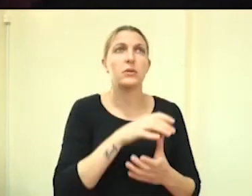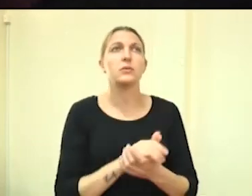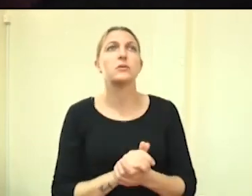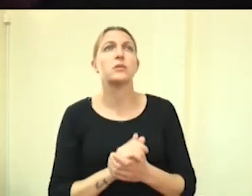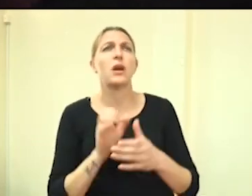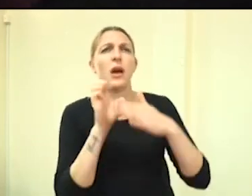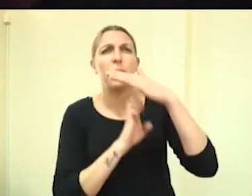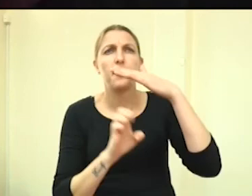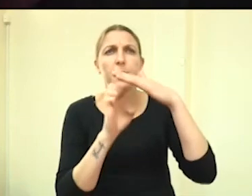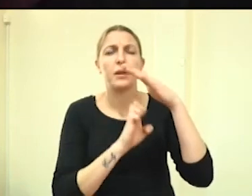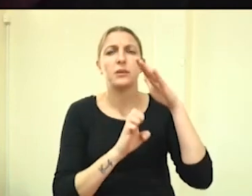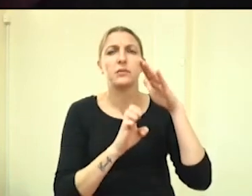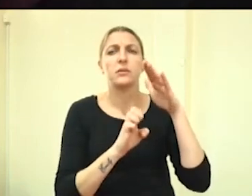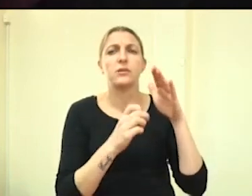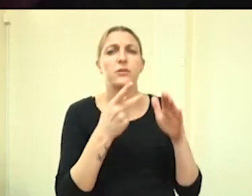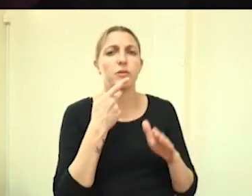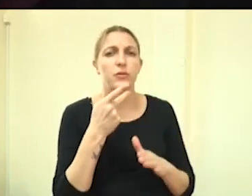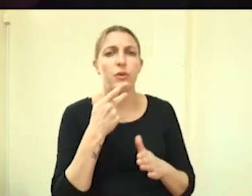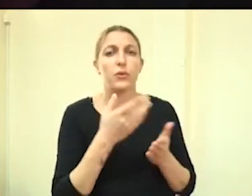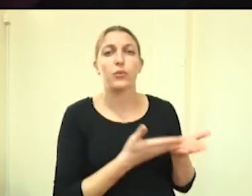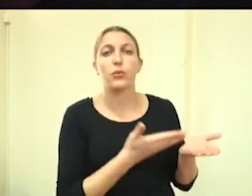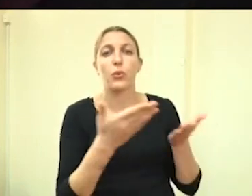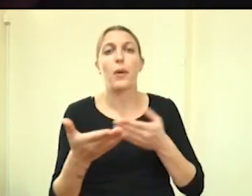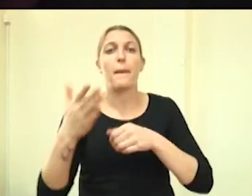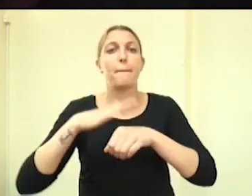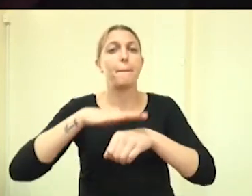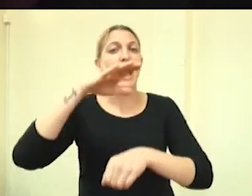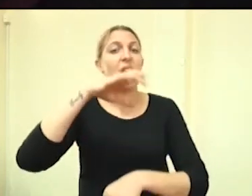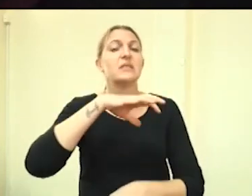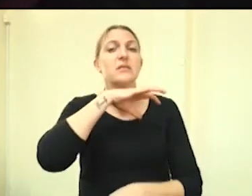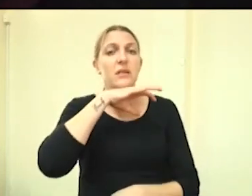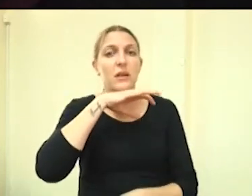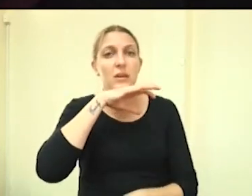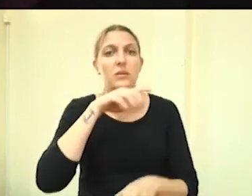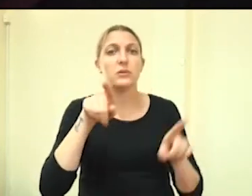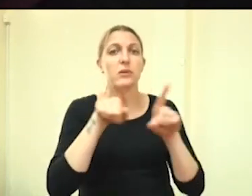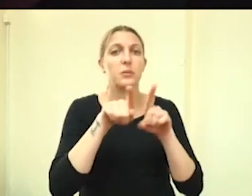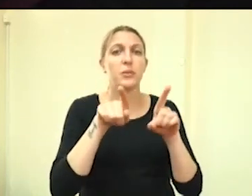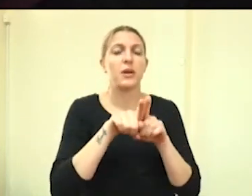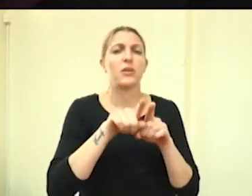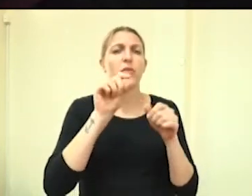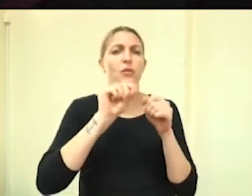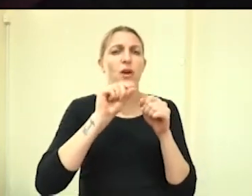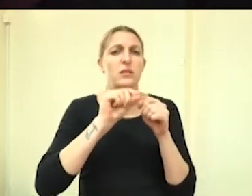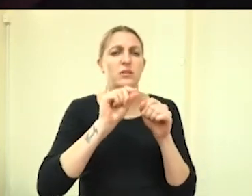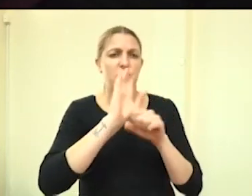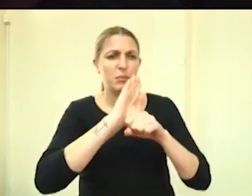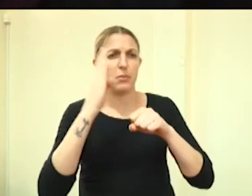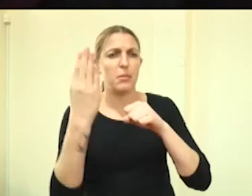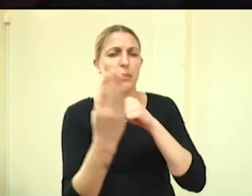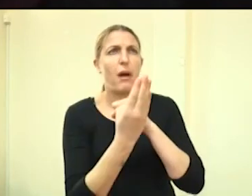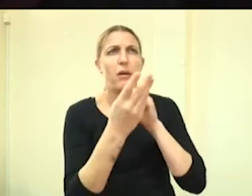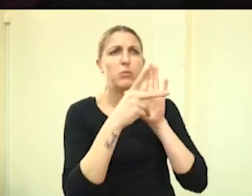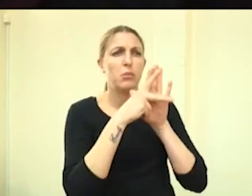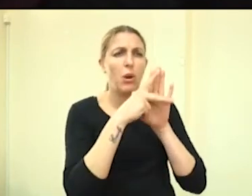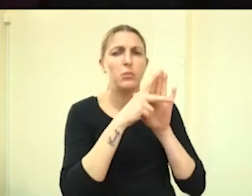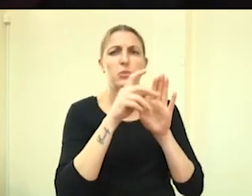3 terrenos, ainda uma área comum lá, que também vai ser um loteamento social. Então, vamos à votação do projeto de lei executivo